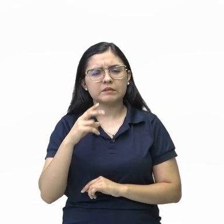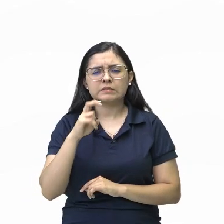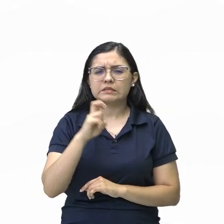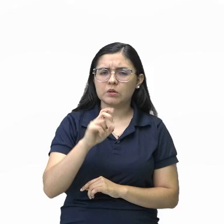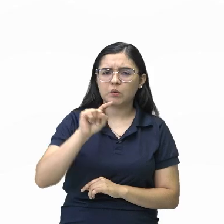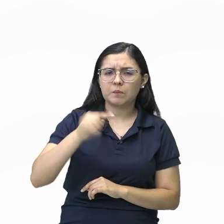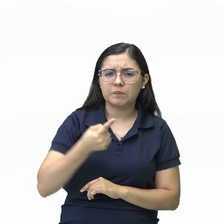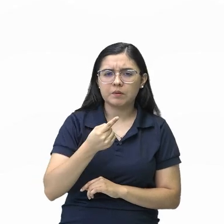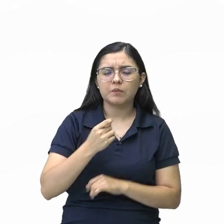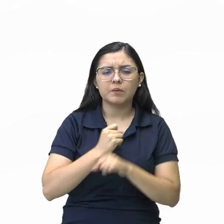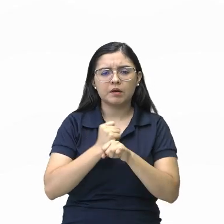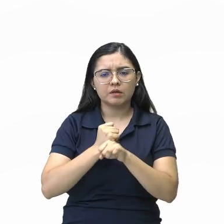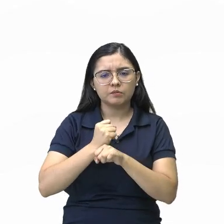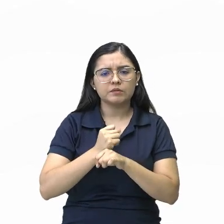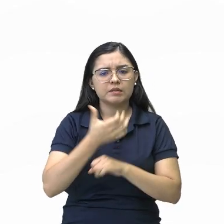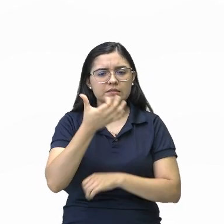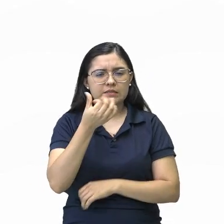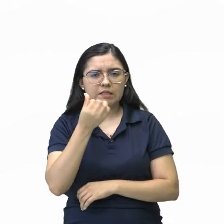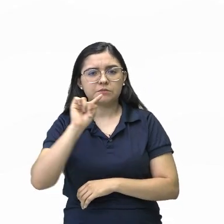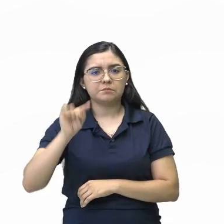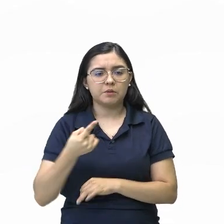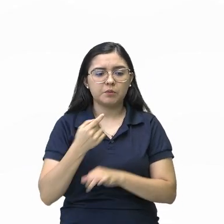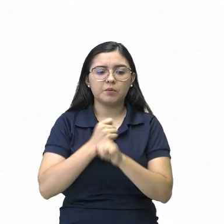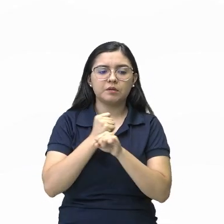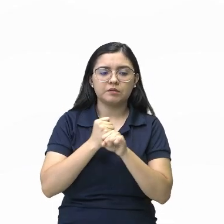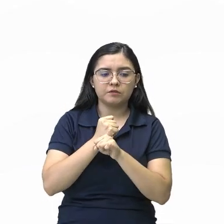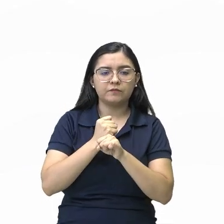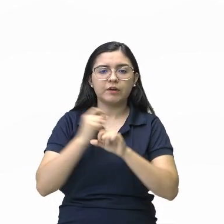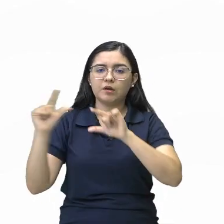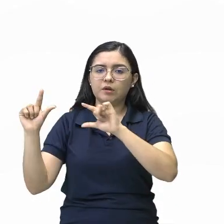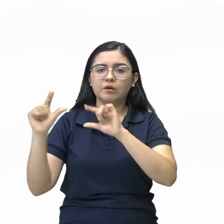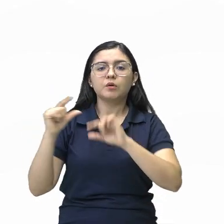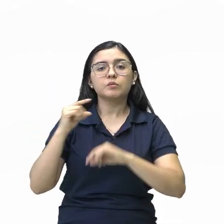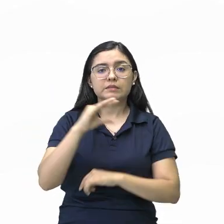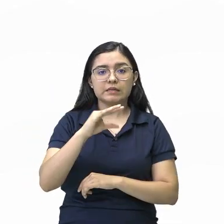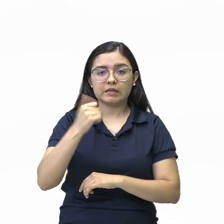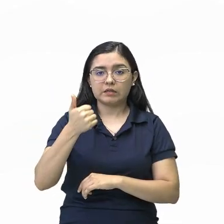5.000 anos a 6.000 anos, né, vai diminuindo